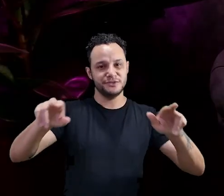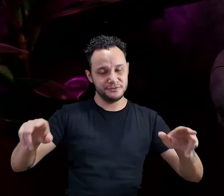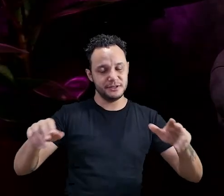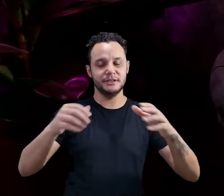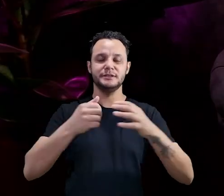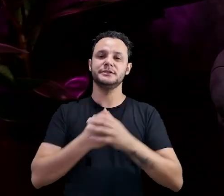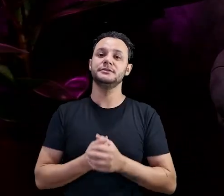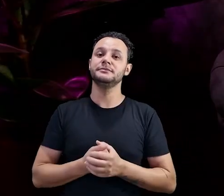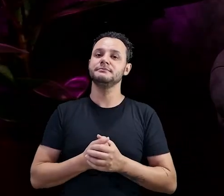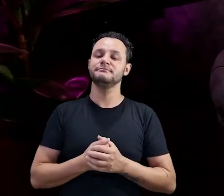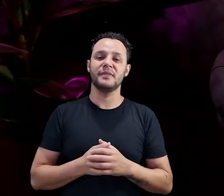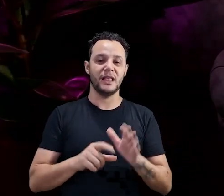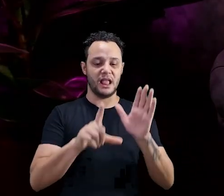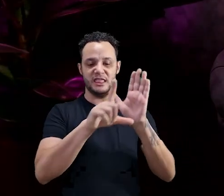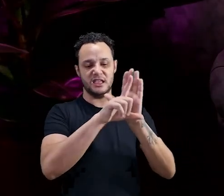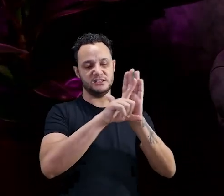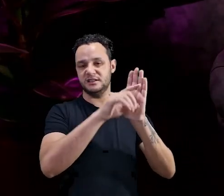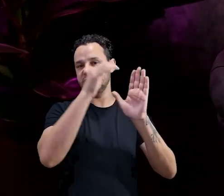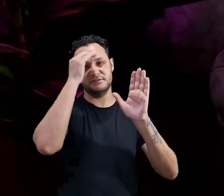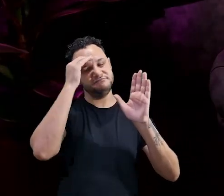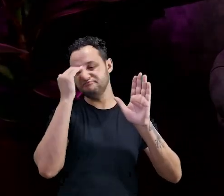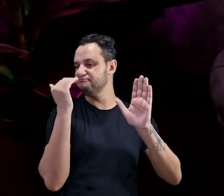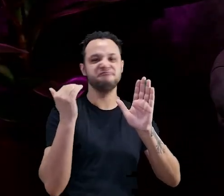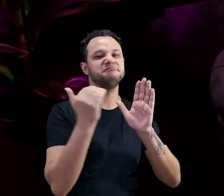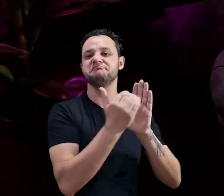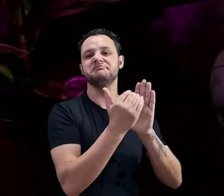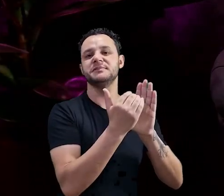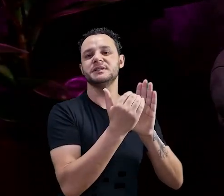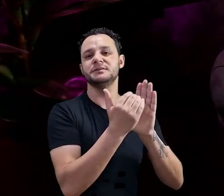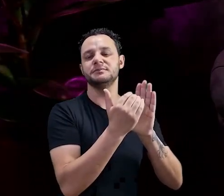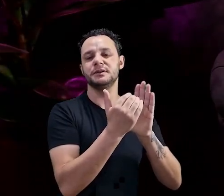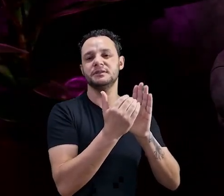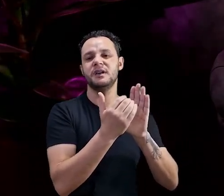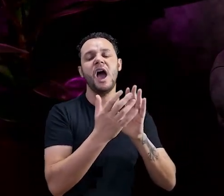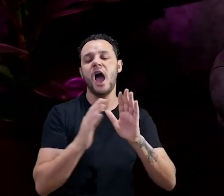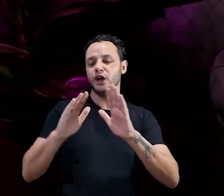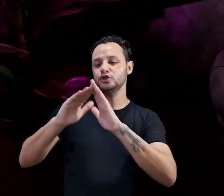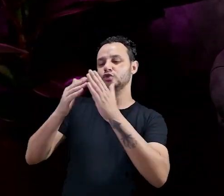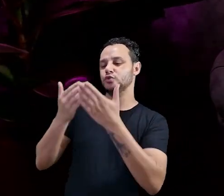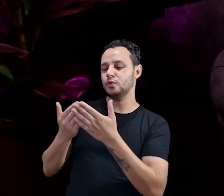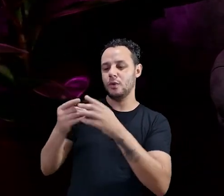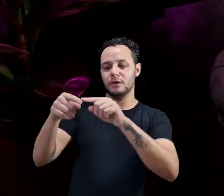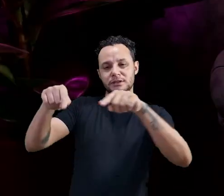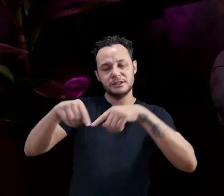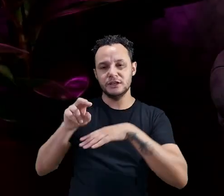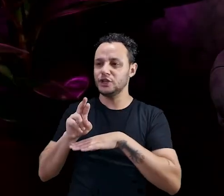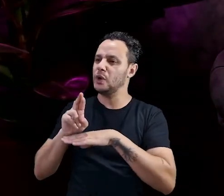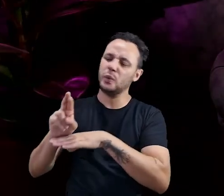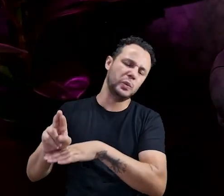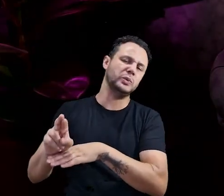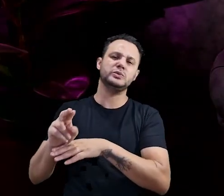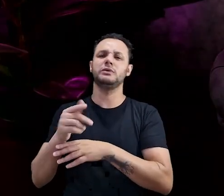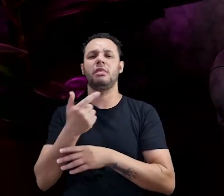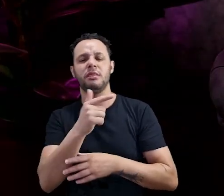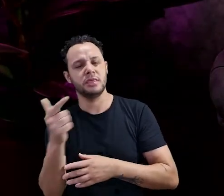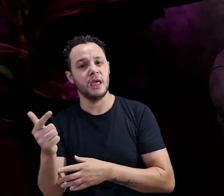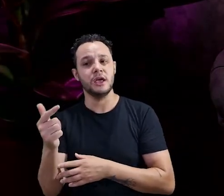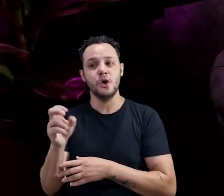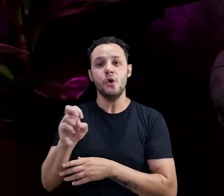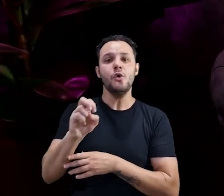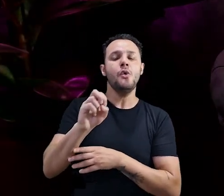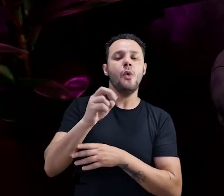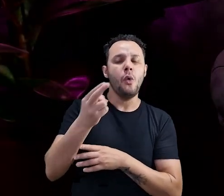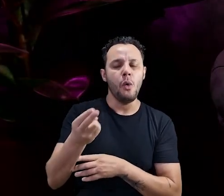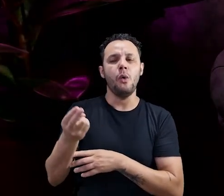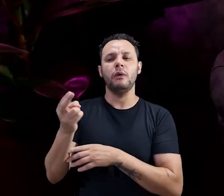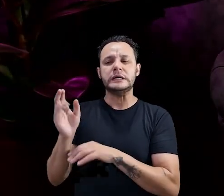específicas, né? Não cumprir a legislação, então a escola que não tem a sala de recursos, que a sala de recursos não está no lugar